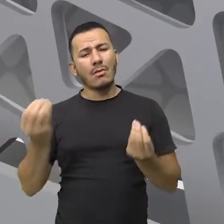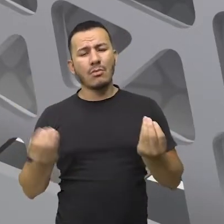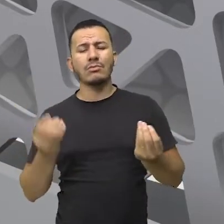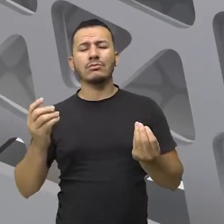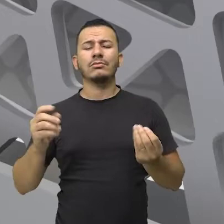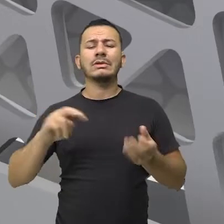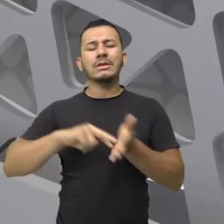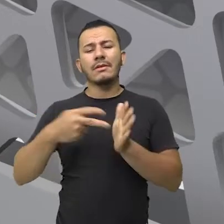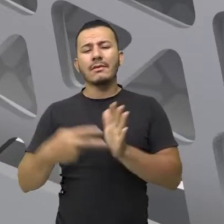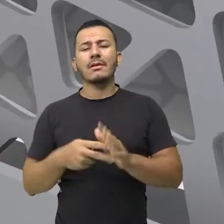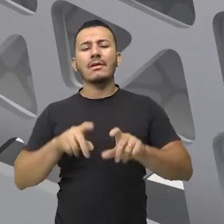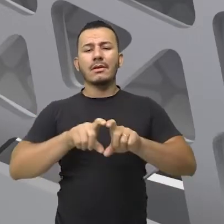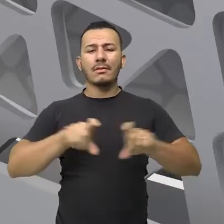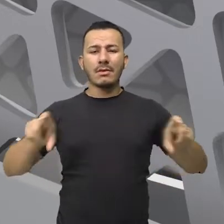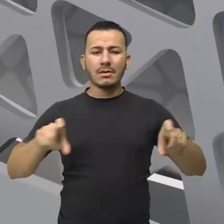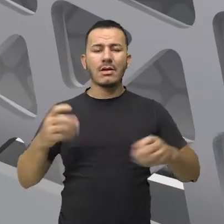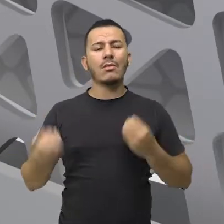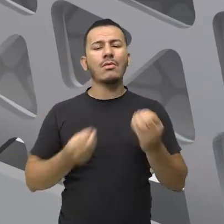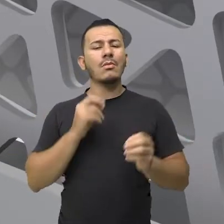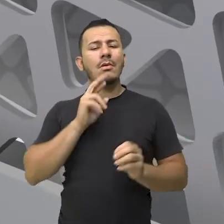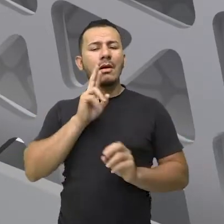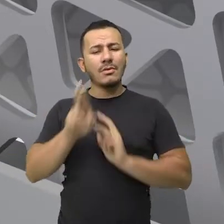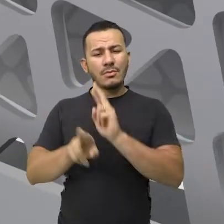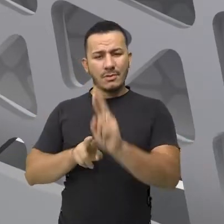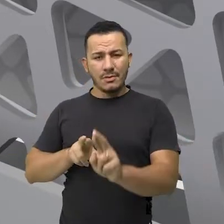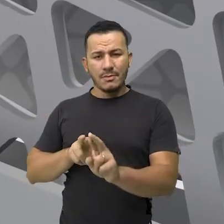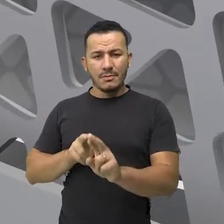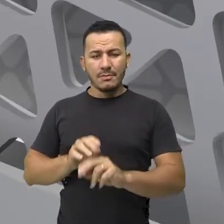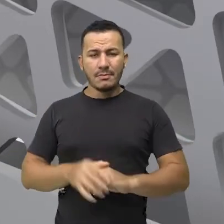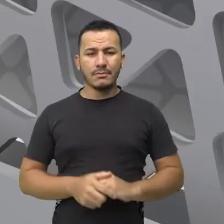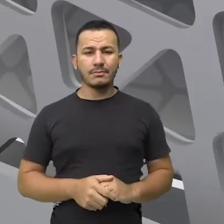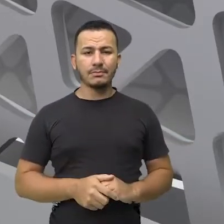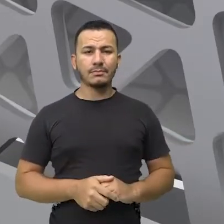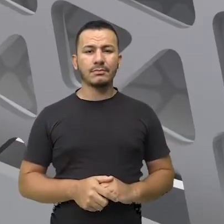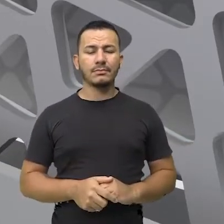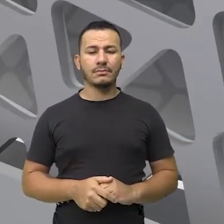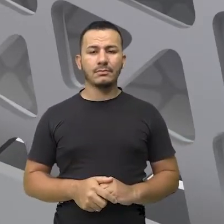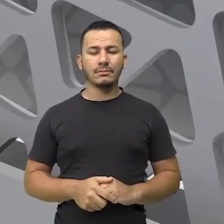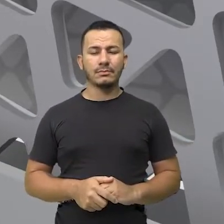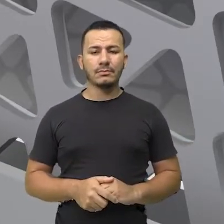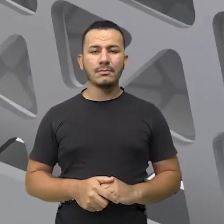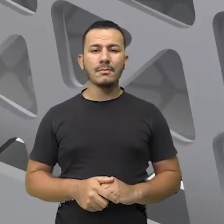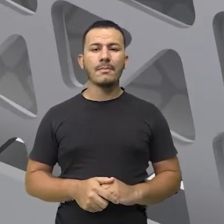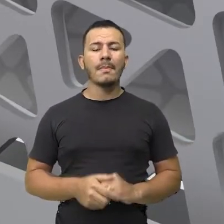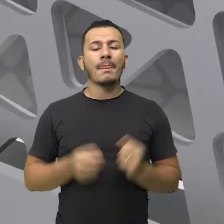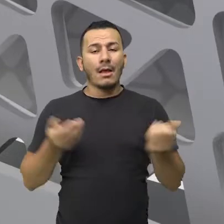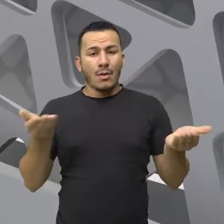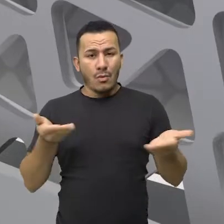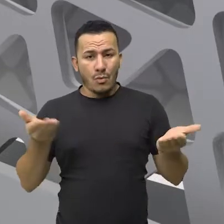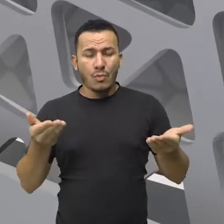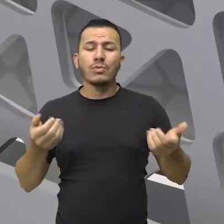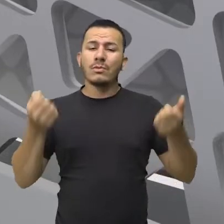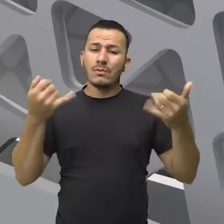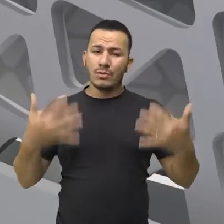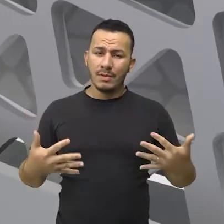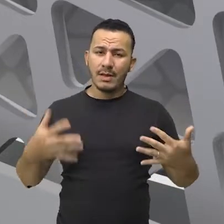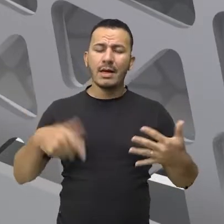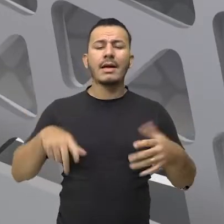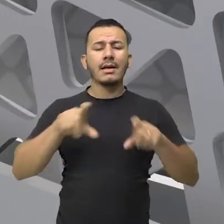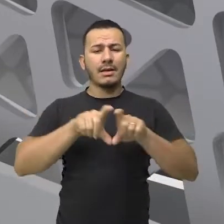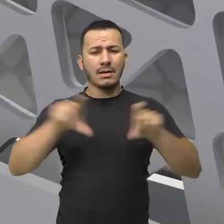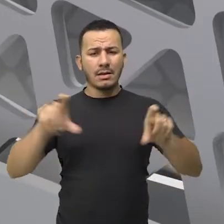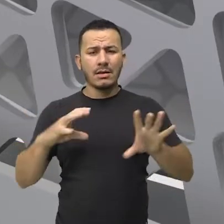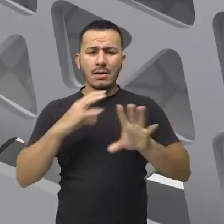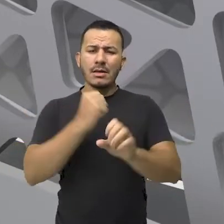é uma equação e como resolver uma equação. Claro, hoje nós vamos ver resolução de equação ainda na sua forma